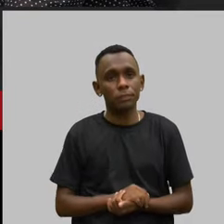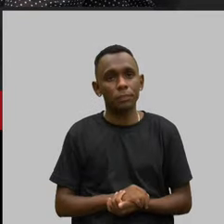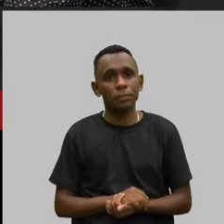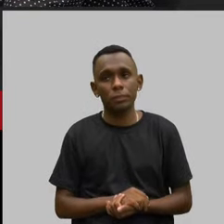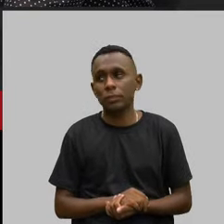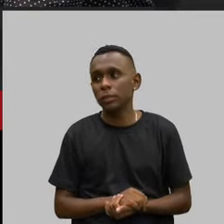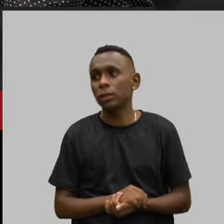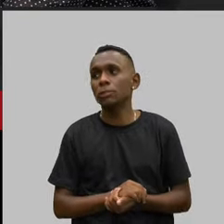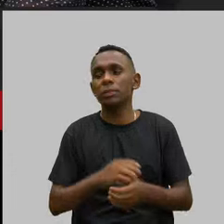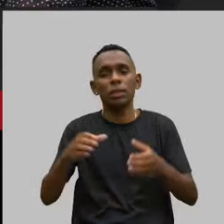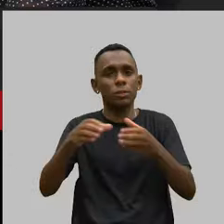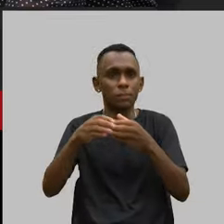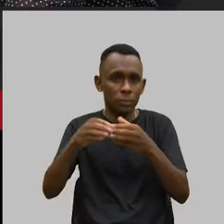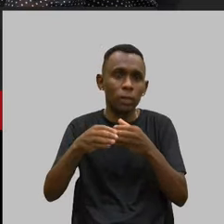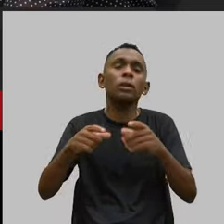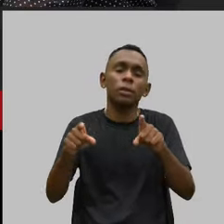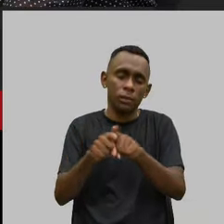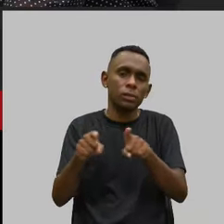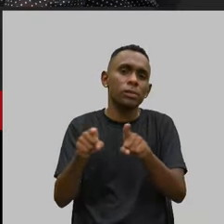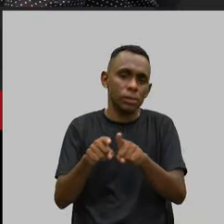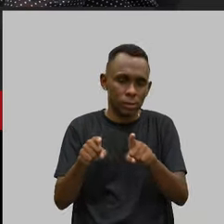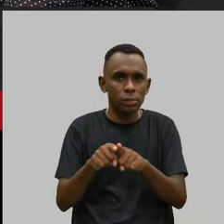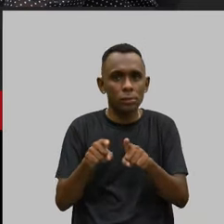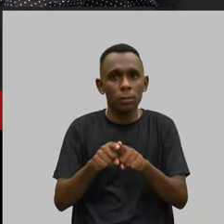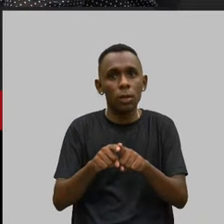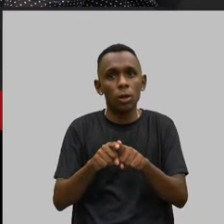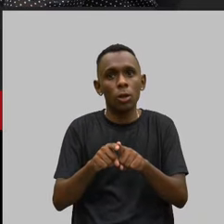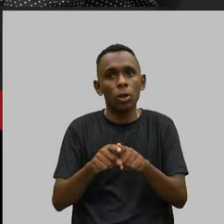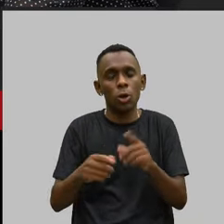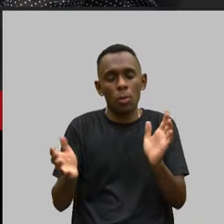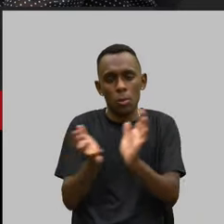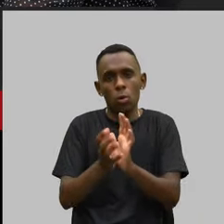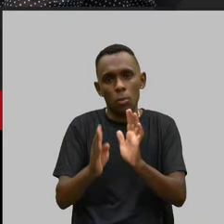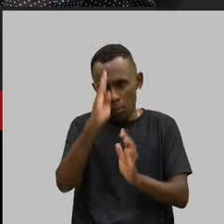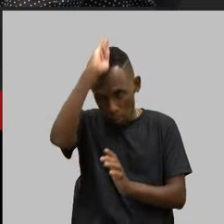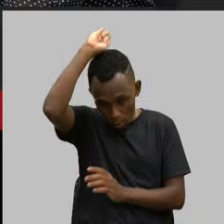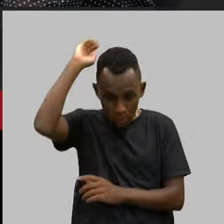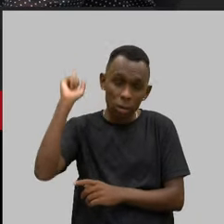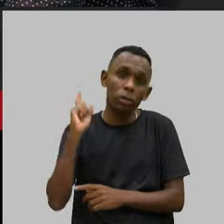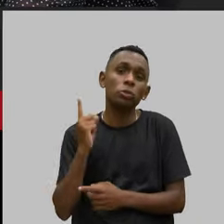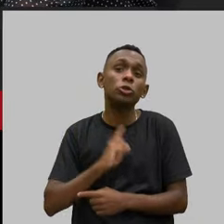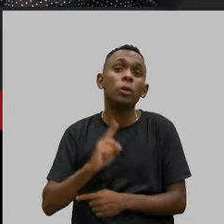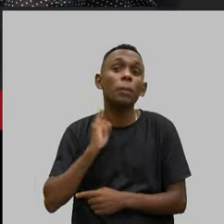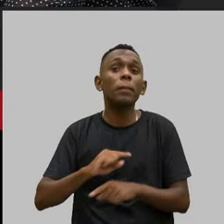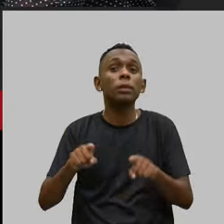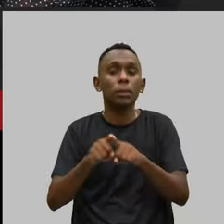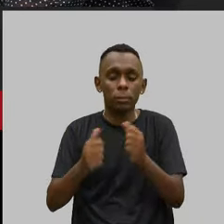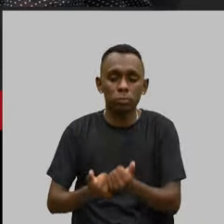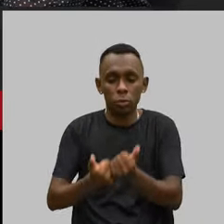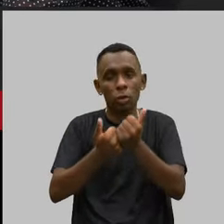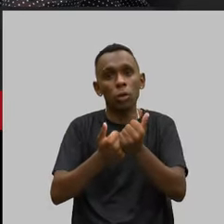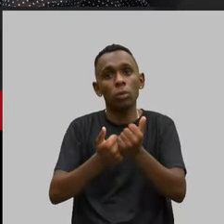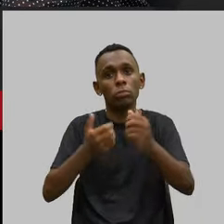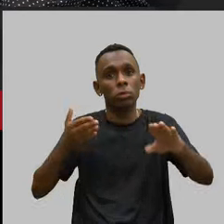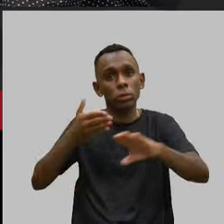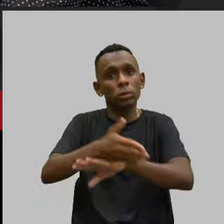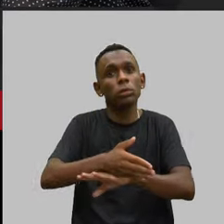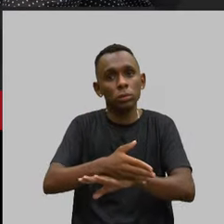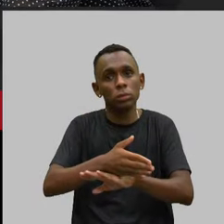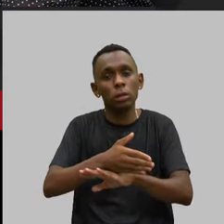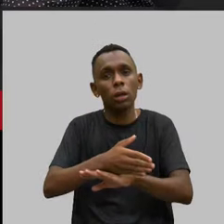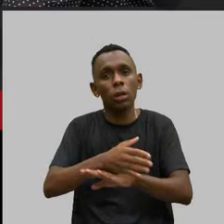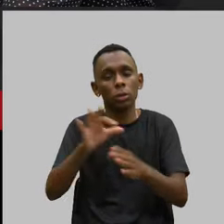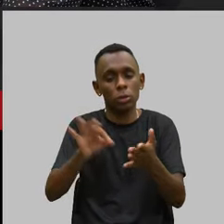treinamento de três turmas de brigadistas realizadas em parceria com o Corpo de Bombeiros Militar e a manutenção das catracas de acesso e habilitação de registro de